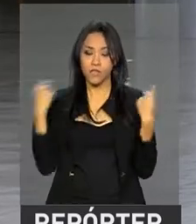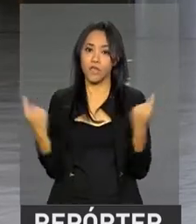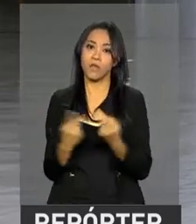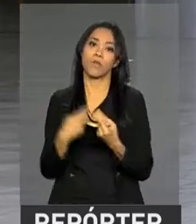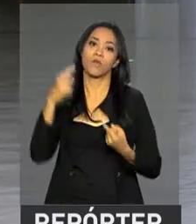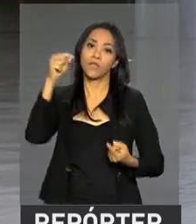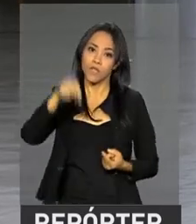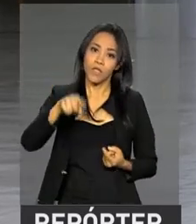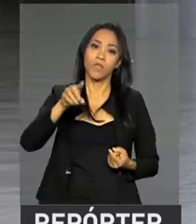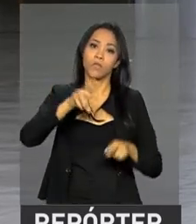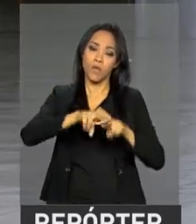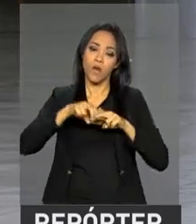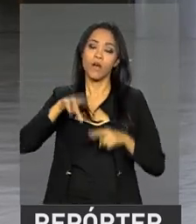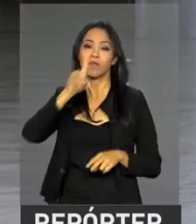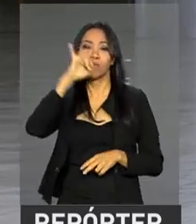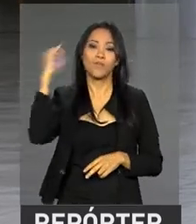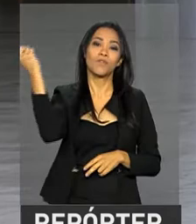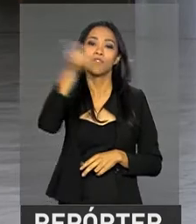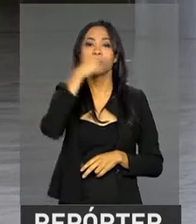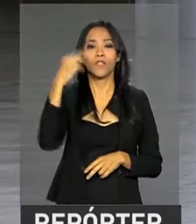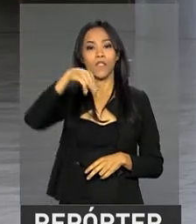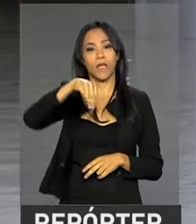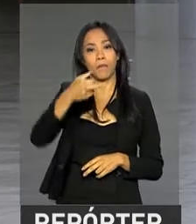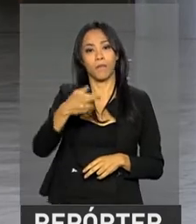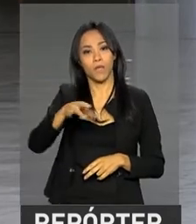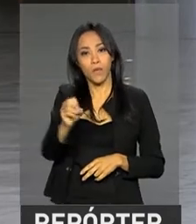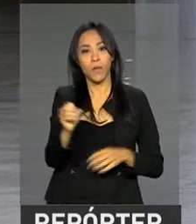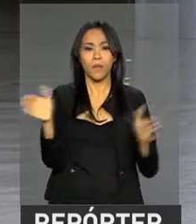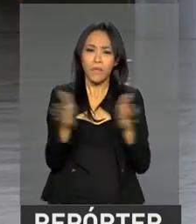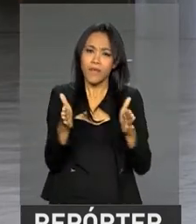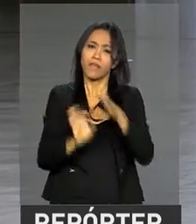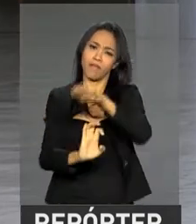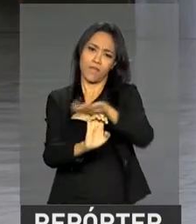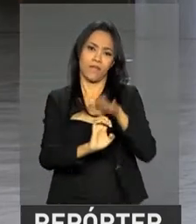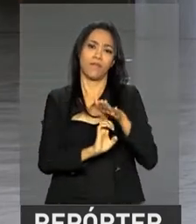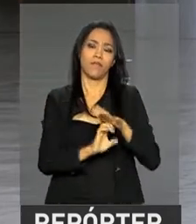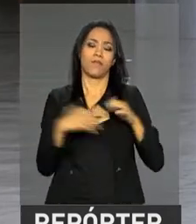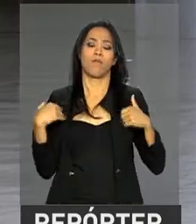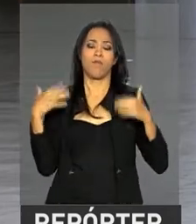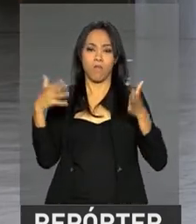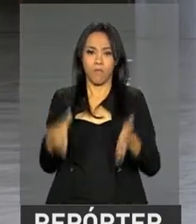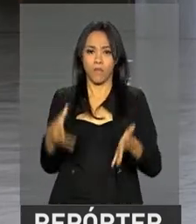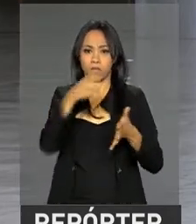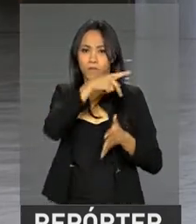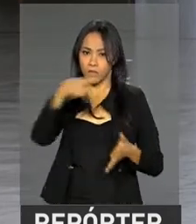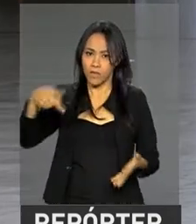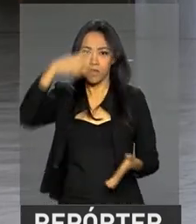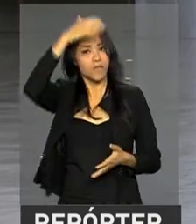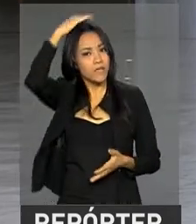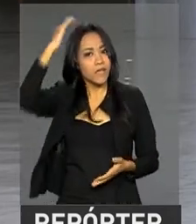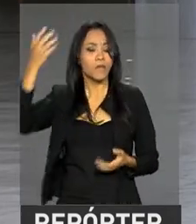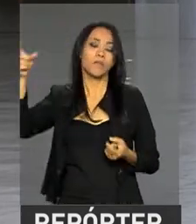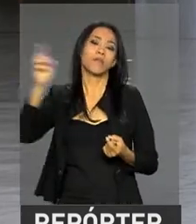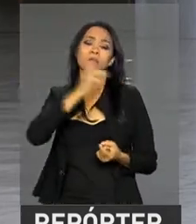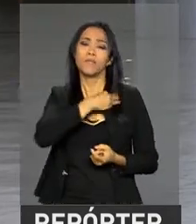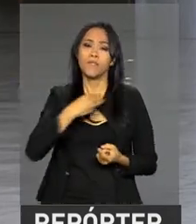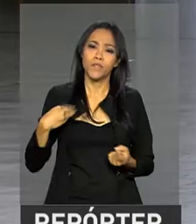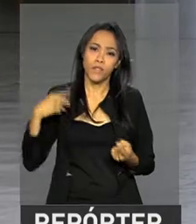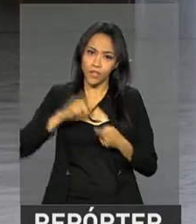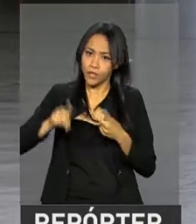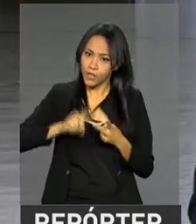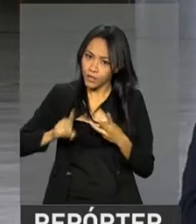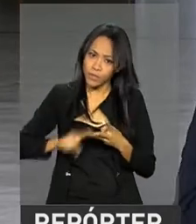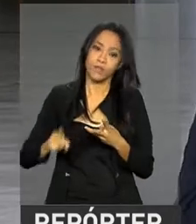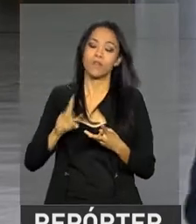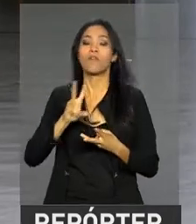por ocasião do Dia Nacional da Micro e Pequena Empresa aqui no Palácio do Planalto, com a participação do presidente Michel Temer, de ministros do governo. Essa